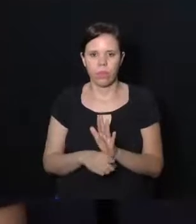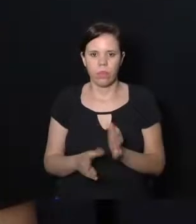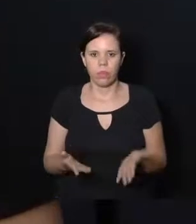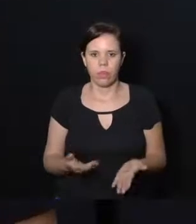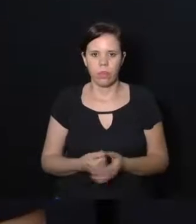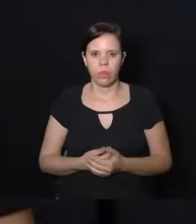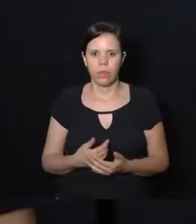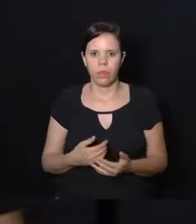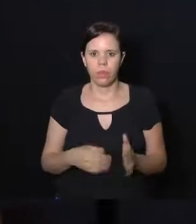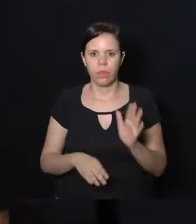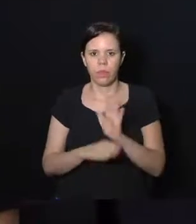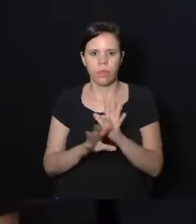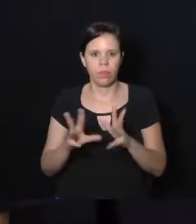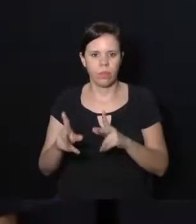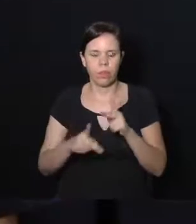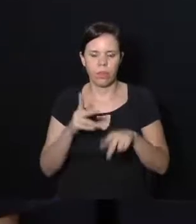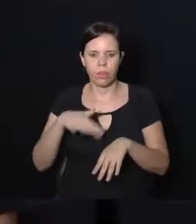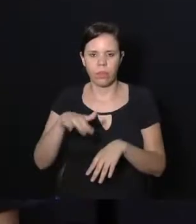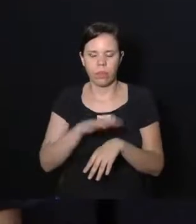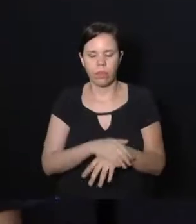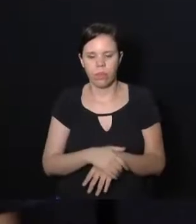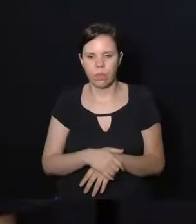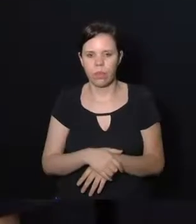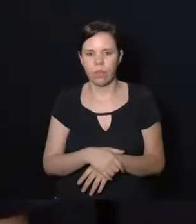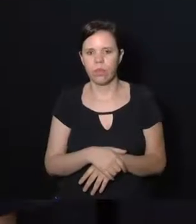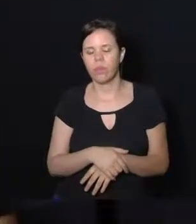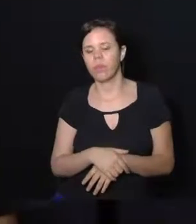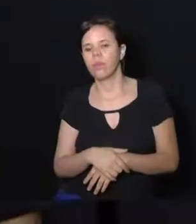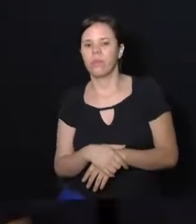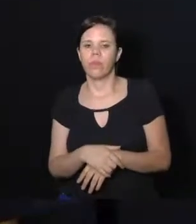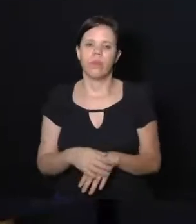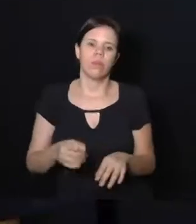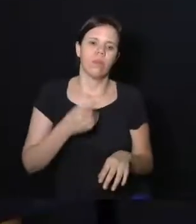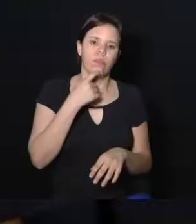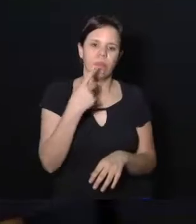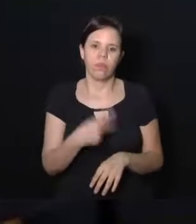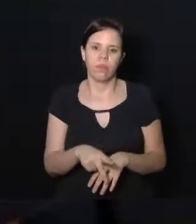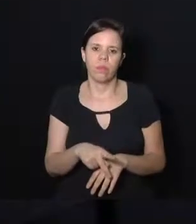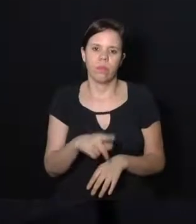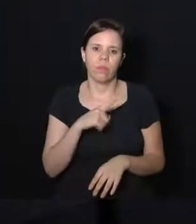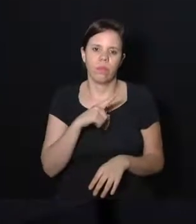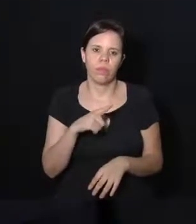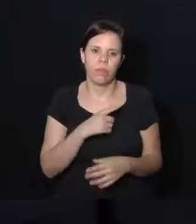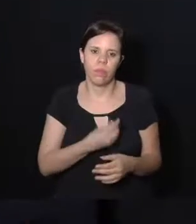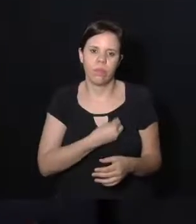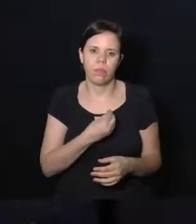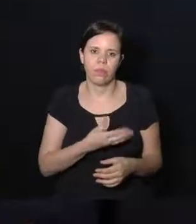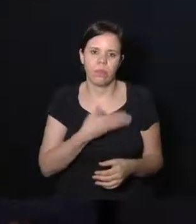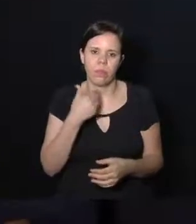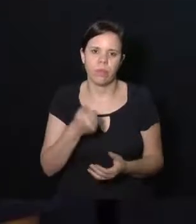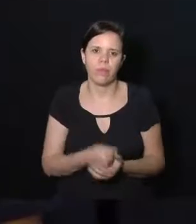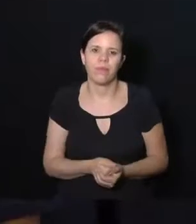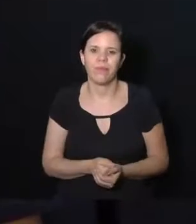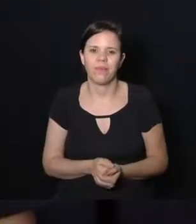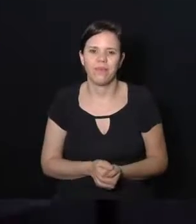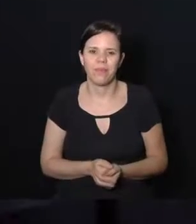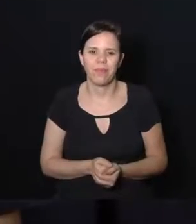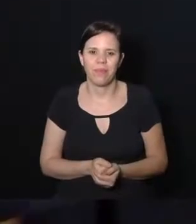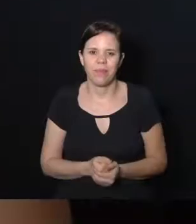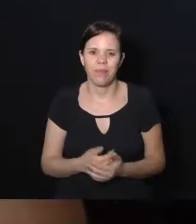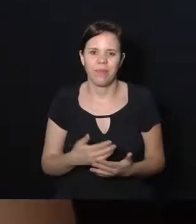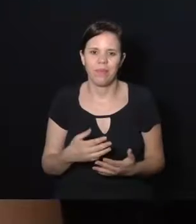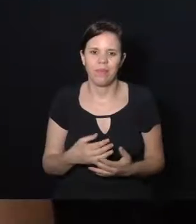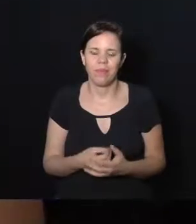vai me ajudar, vai ajudar toda a população, vai poder ajudar Campinas a ter uma vida mais